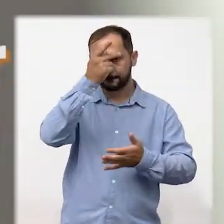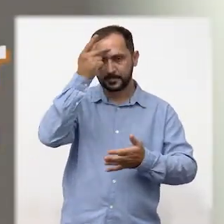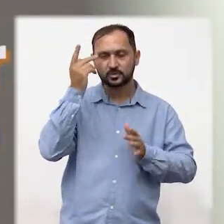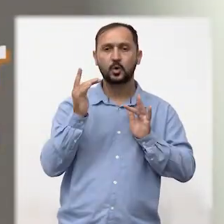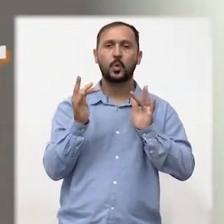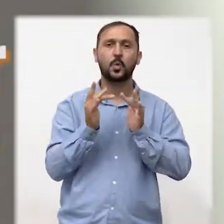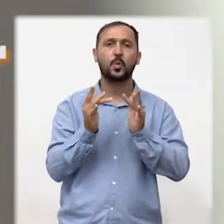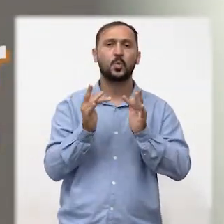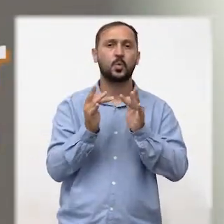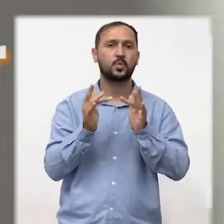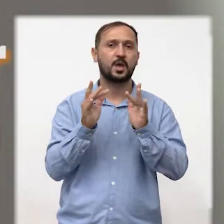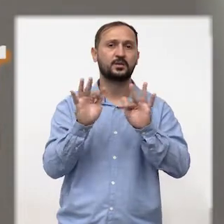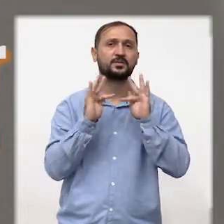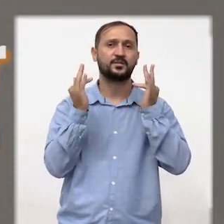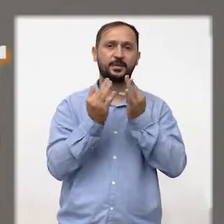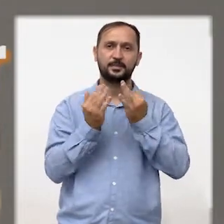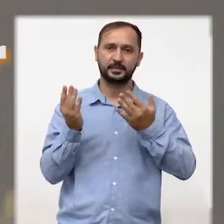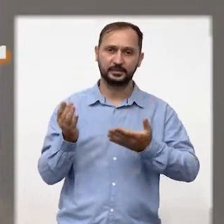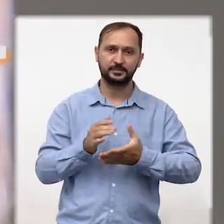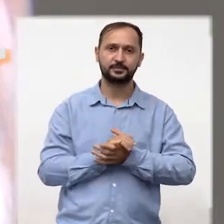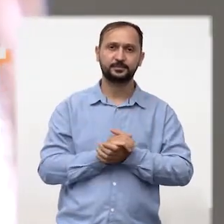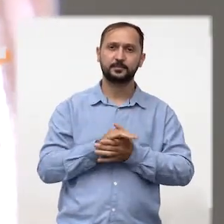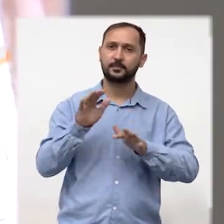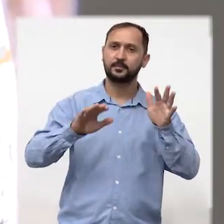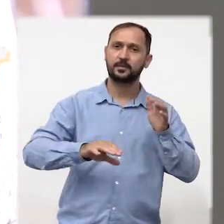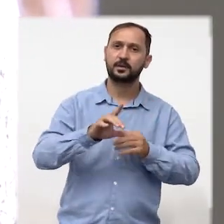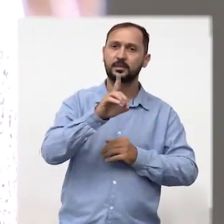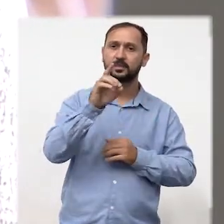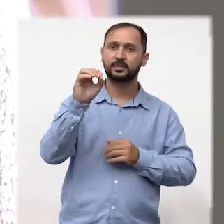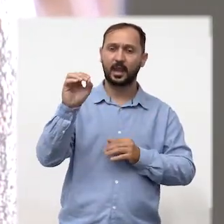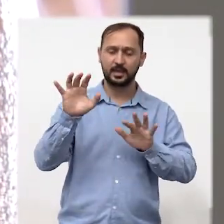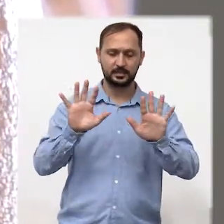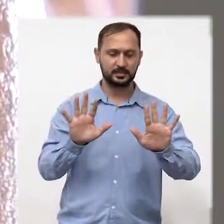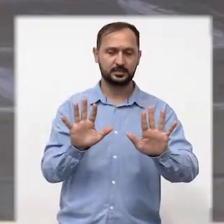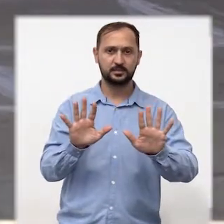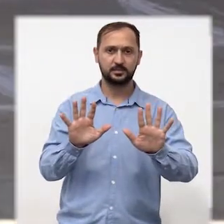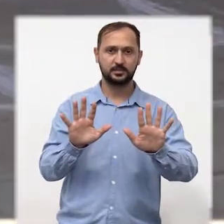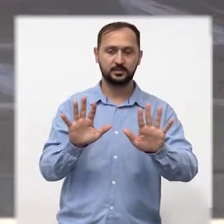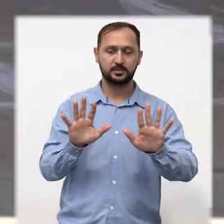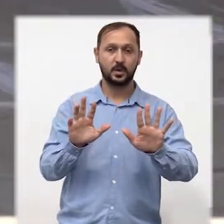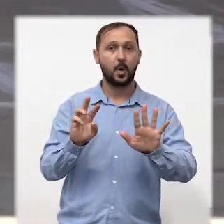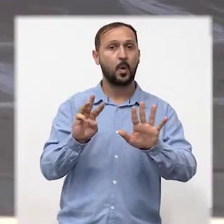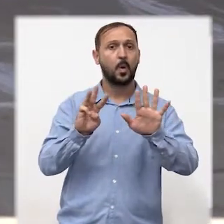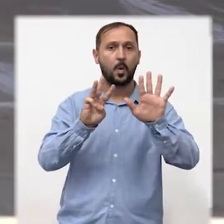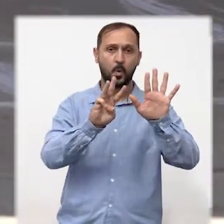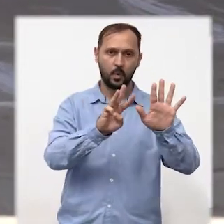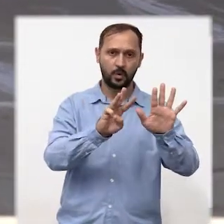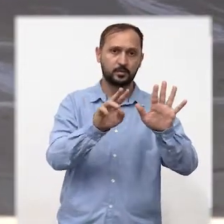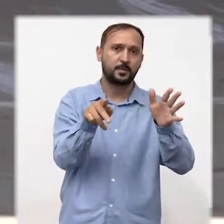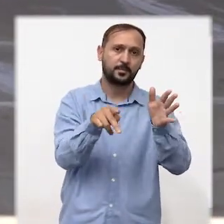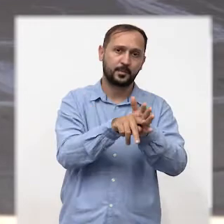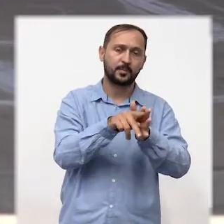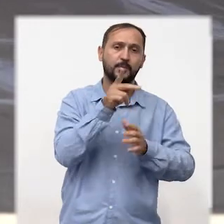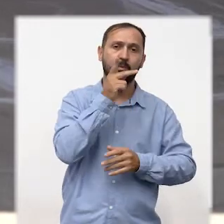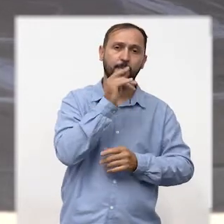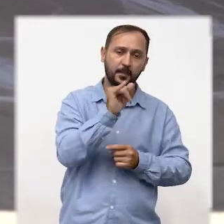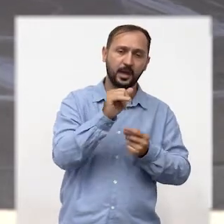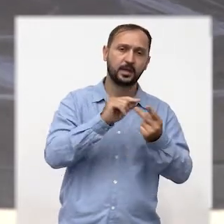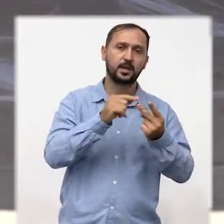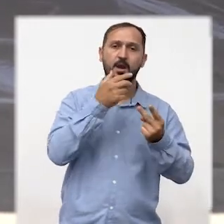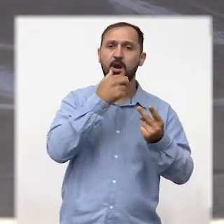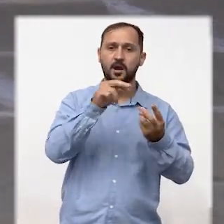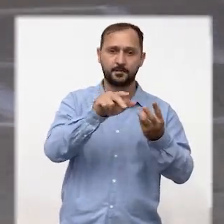ou pessoa do convívio da família da vítima. De cada 10 agressões, 8 têm como autor o